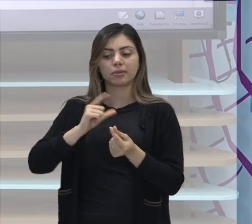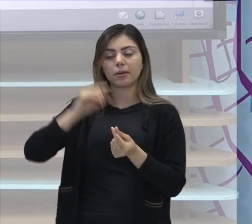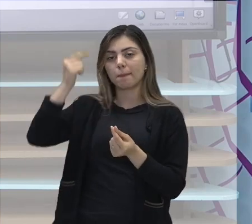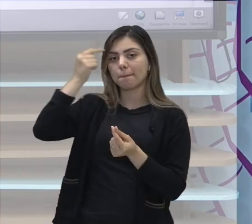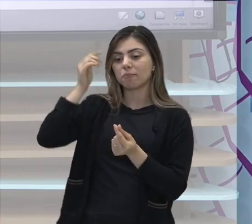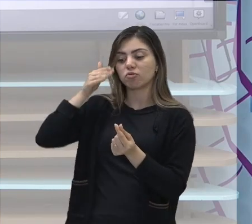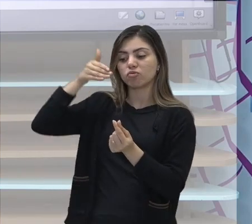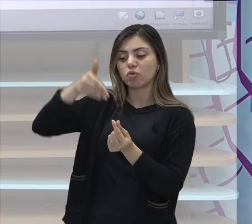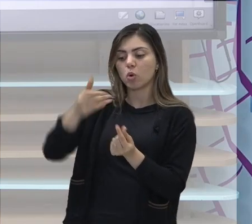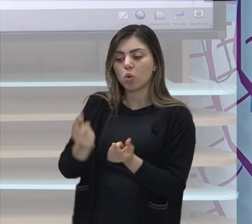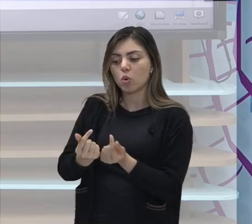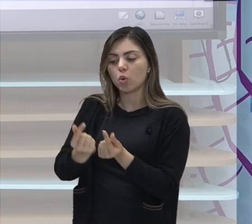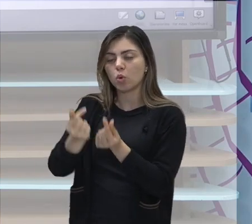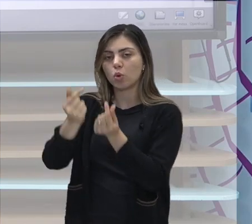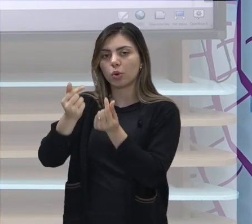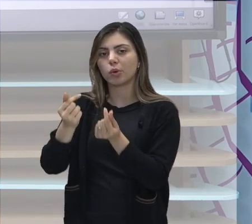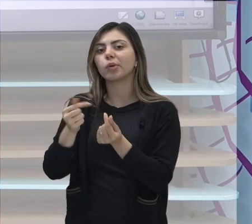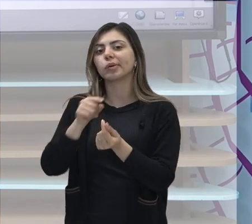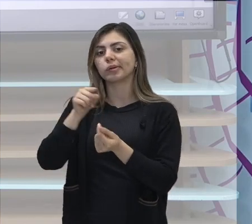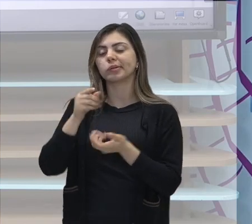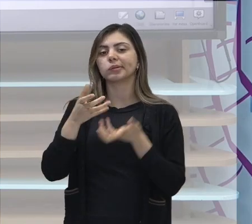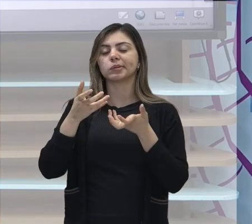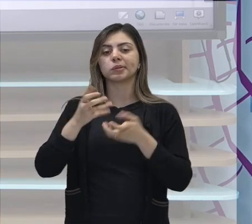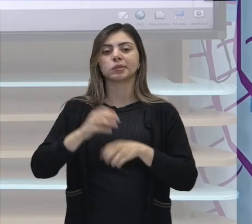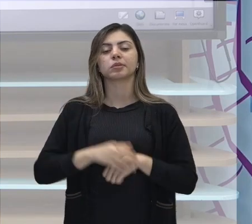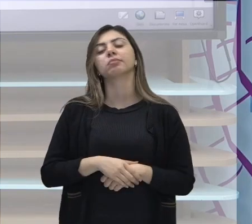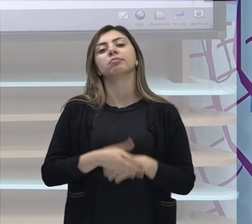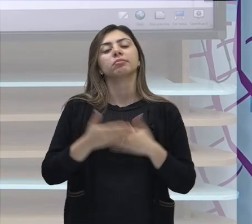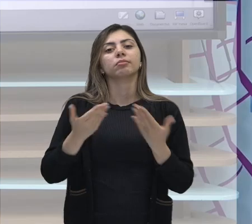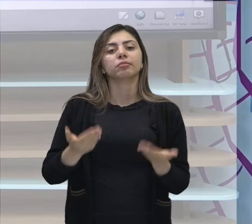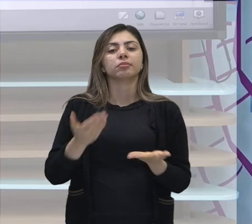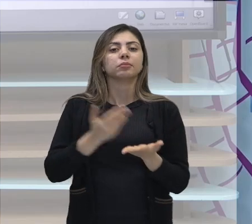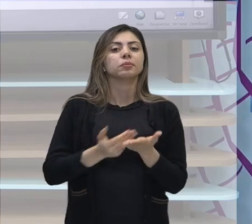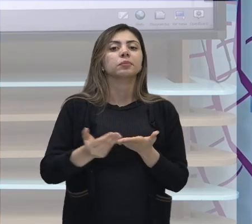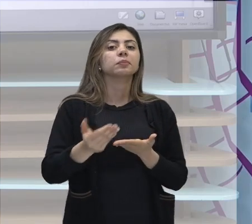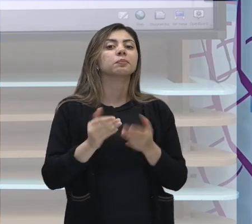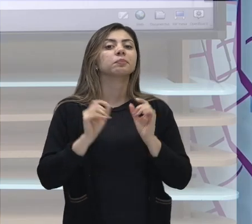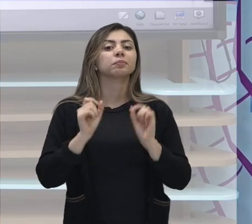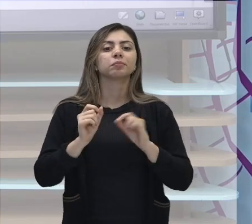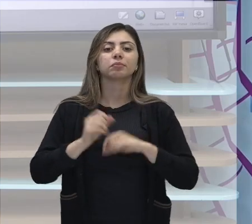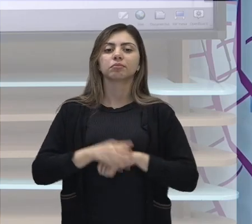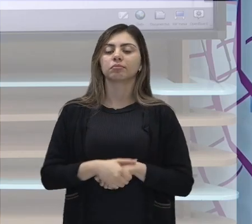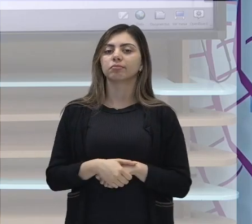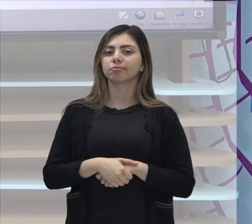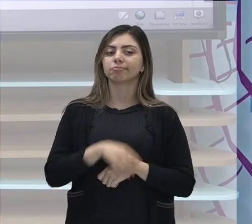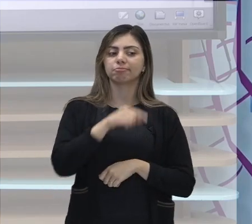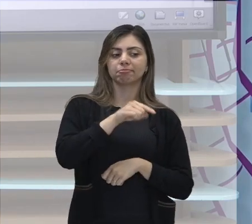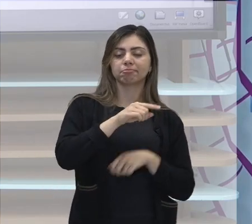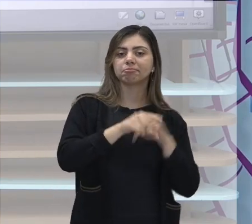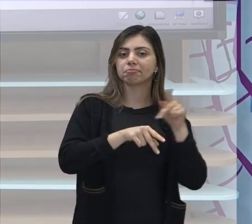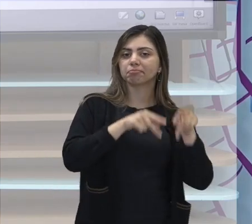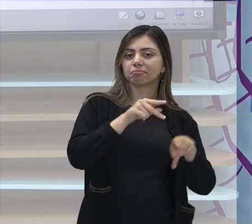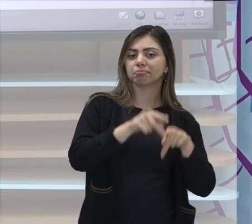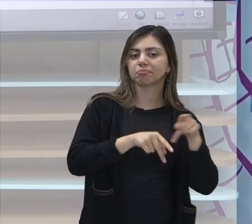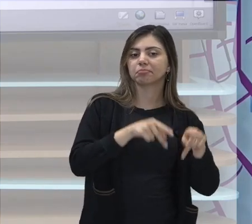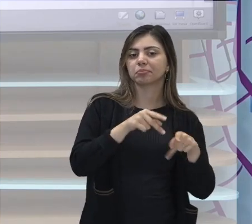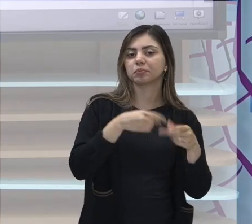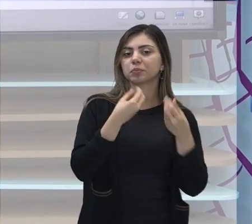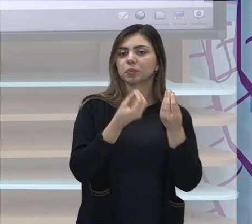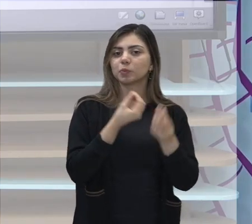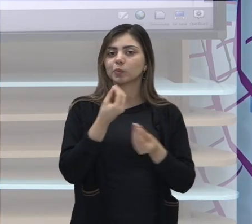lucro e da busca por dinheiro, você vai ter o quê? É essa população